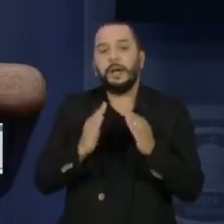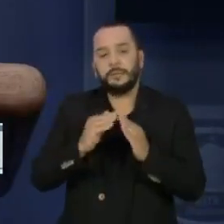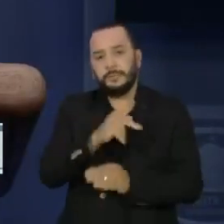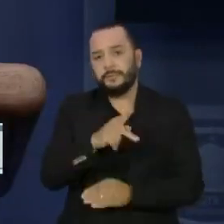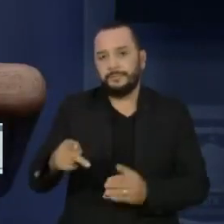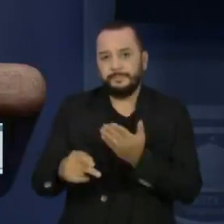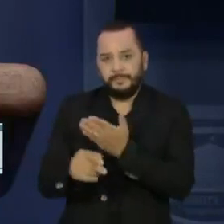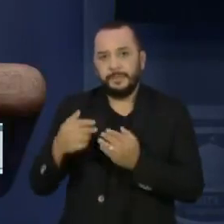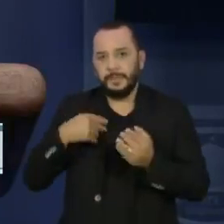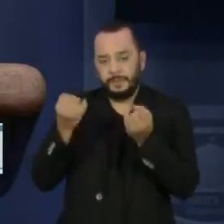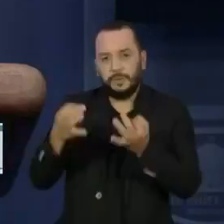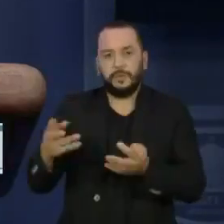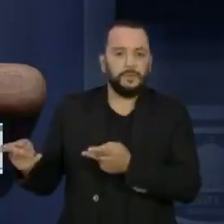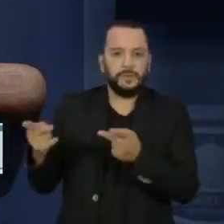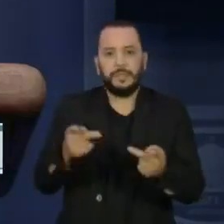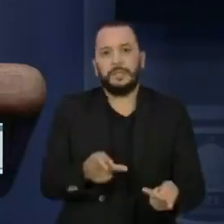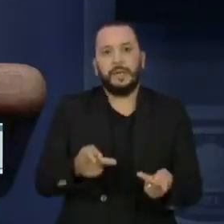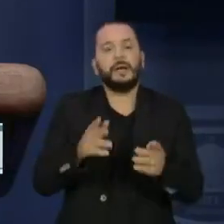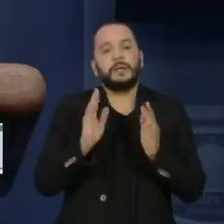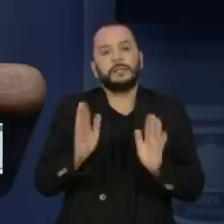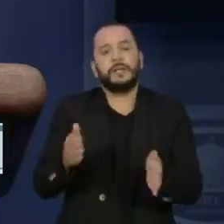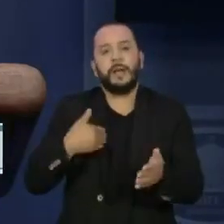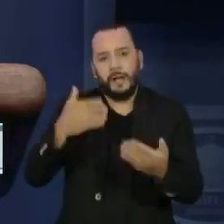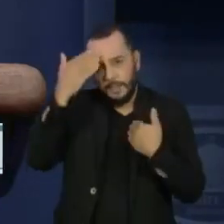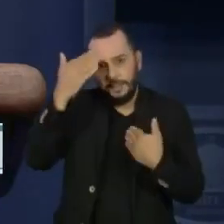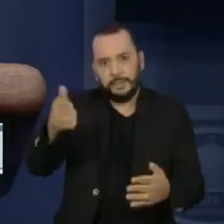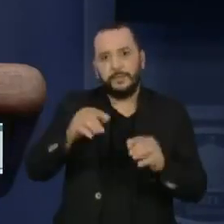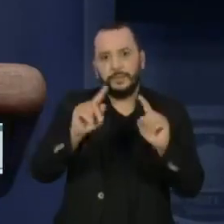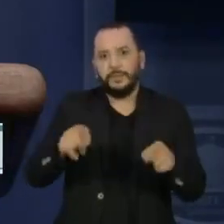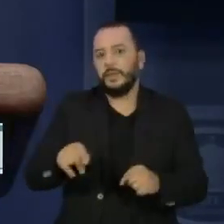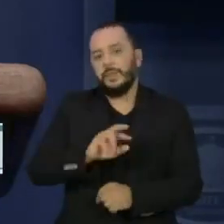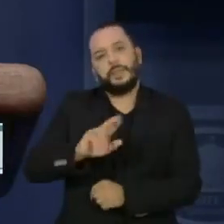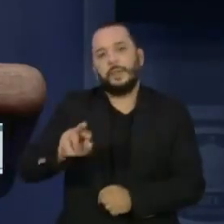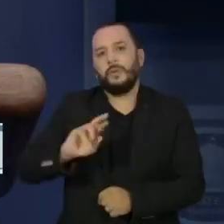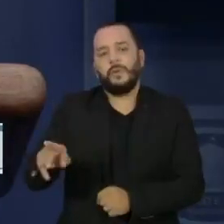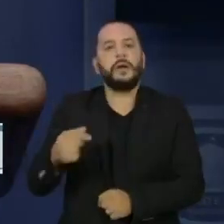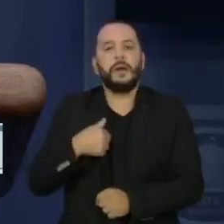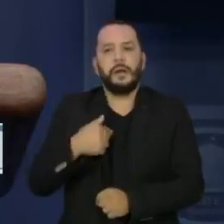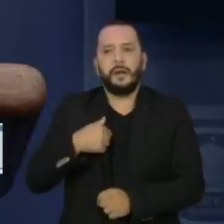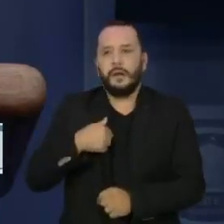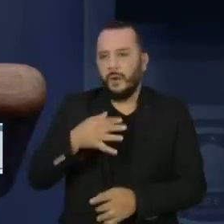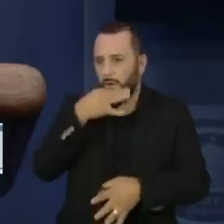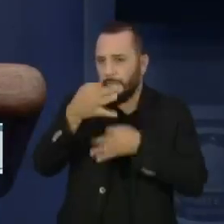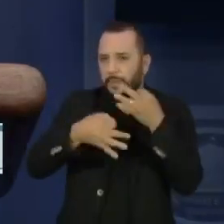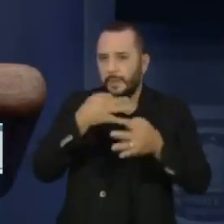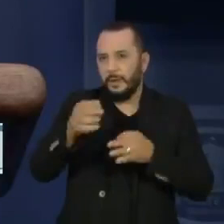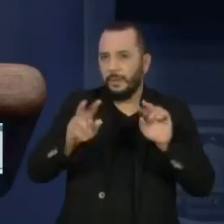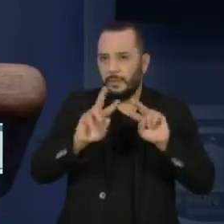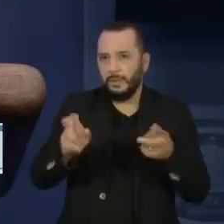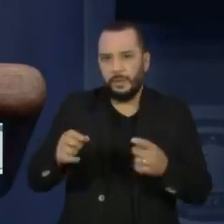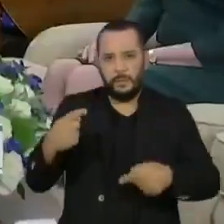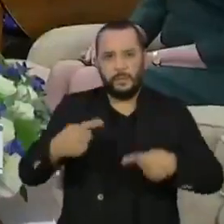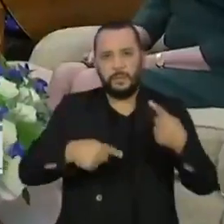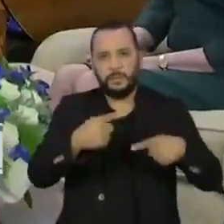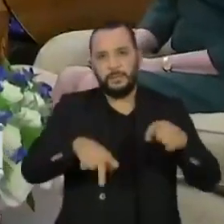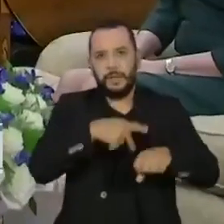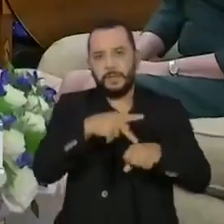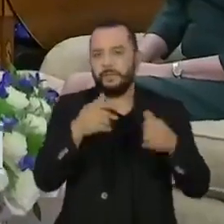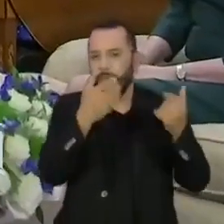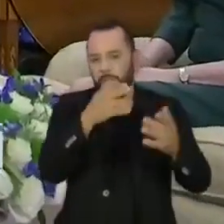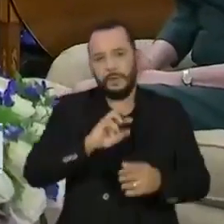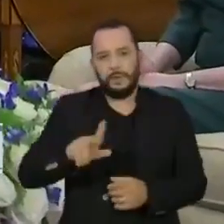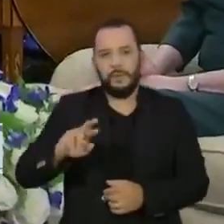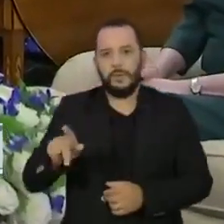estado será mais para agradecer aos funcionários e não uma demonstração de sua visão para cada questão de política externa